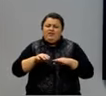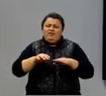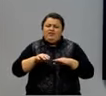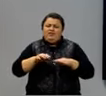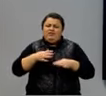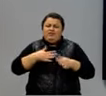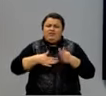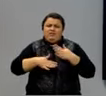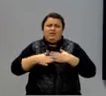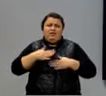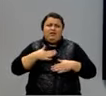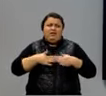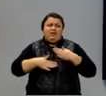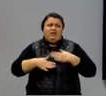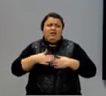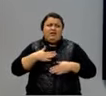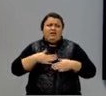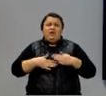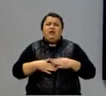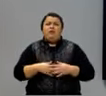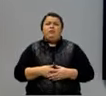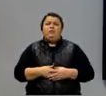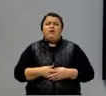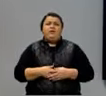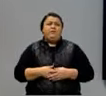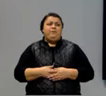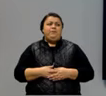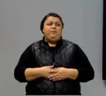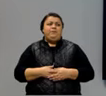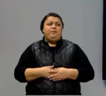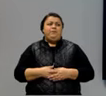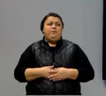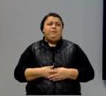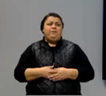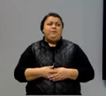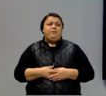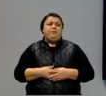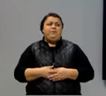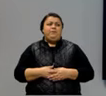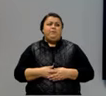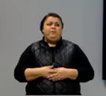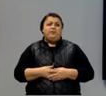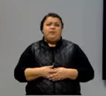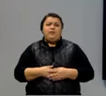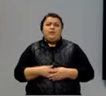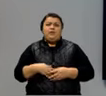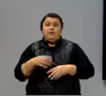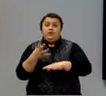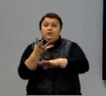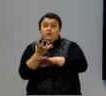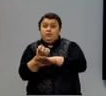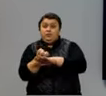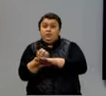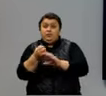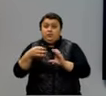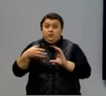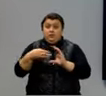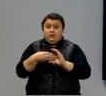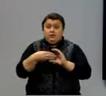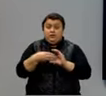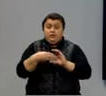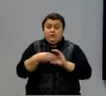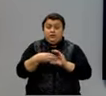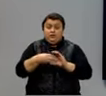Será que dá tempo para mais um? Vamos indo, então. Acho que dá. Para serem absorvidos pelas células